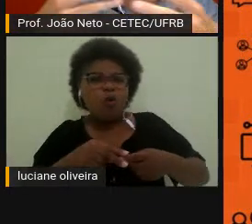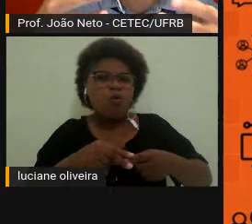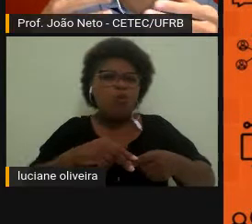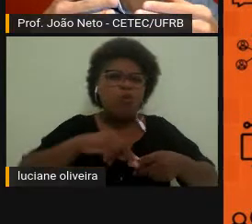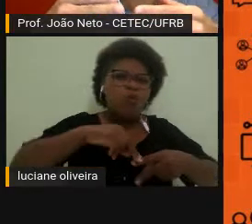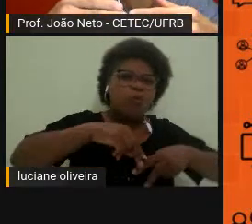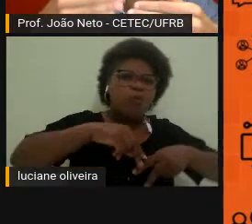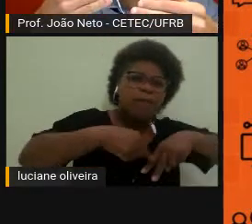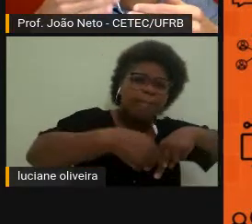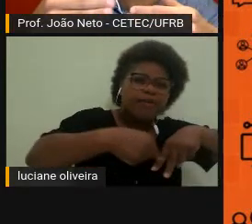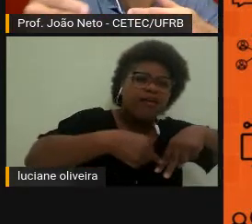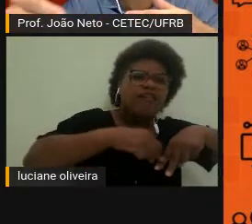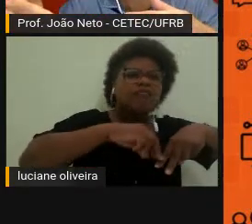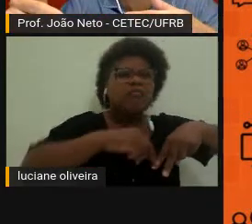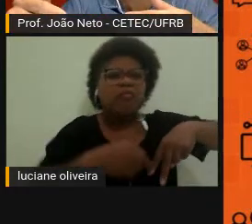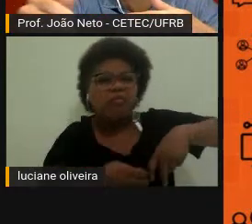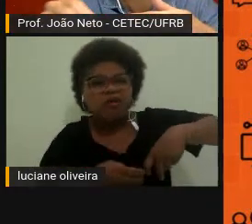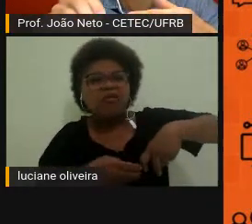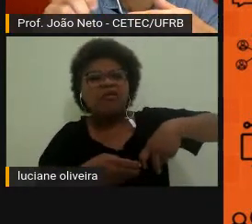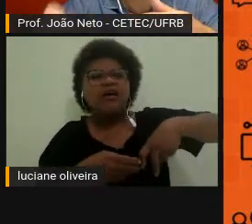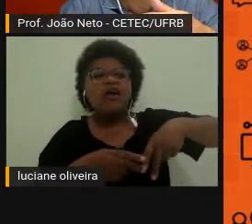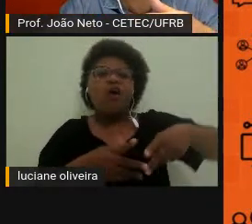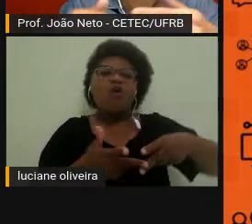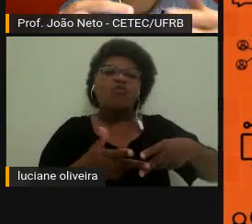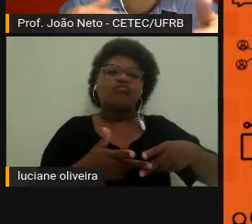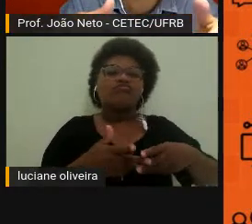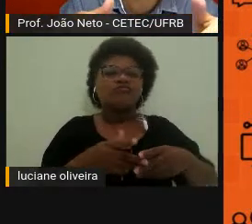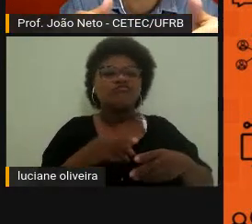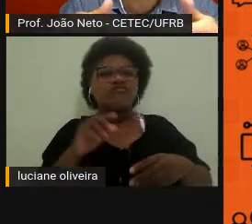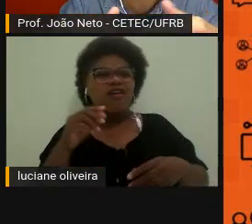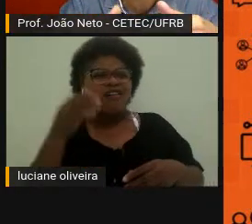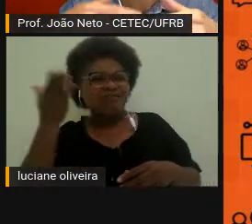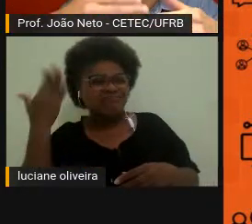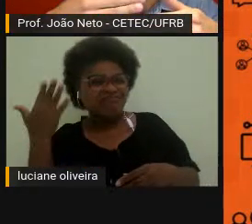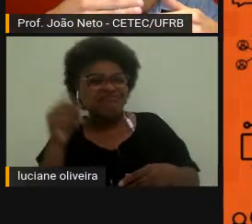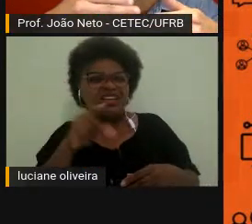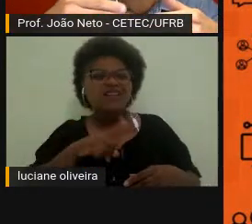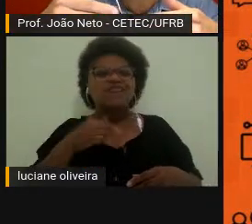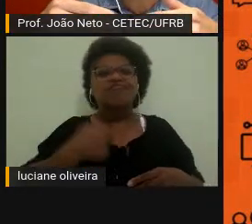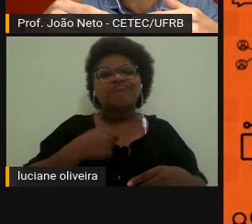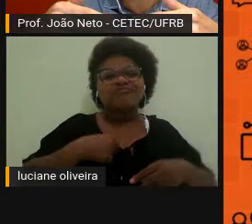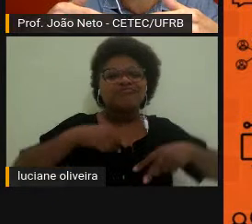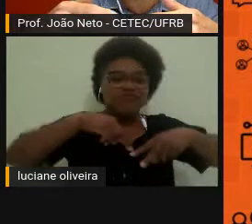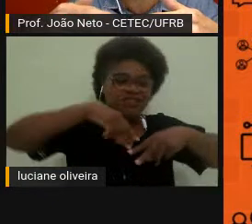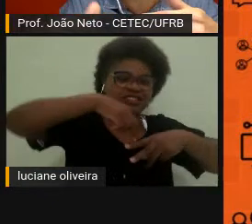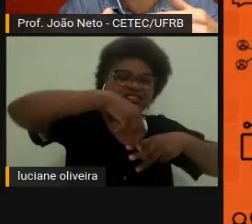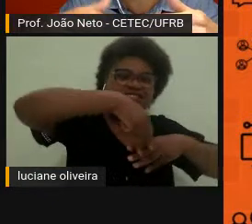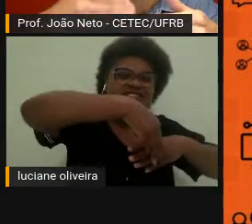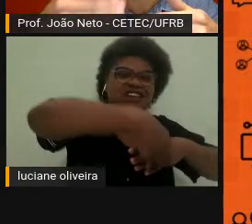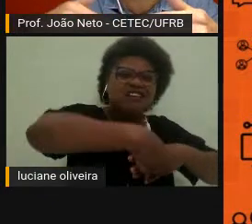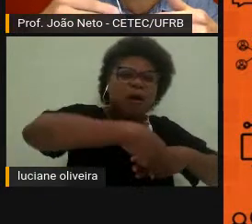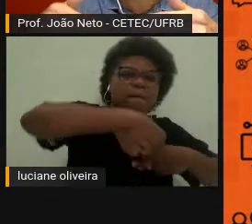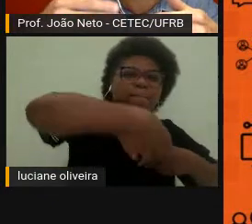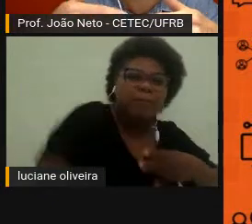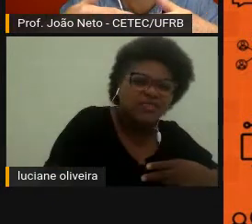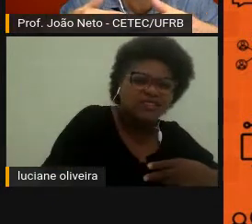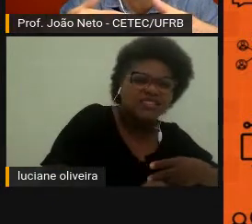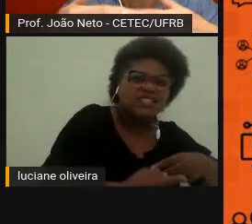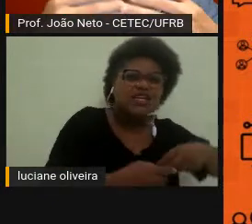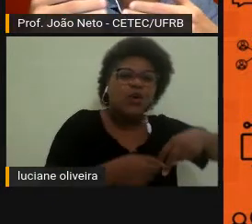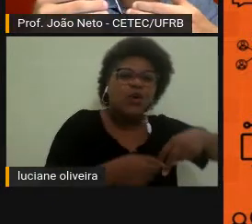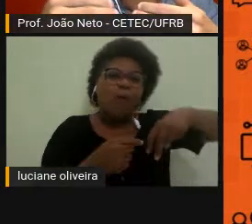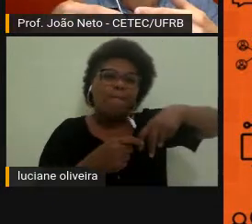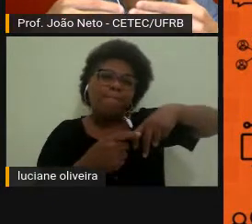perna e uma vez descendo uma escada torci e fraturei o pé e Precisei passar uns 3 meses com o pé